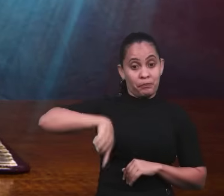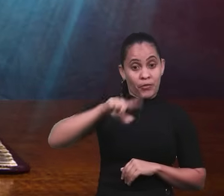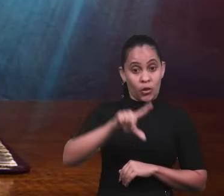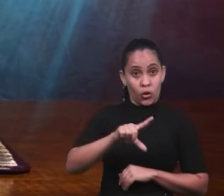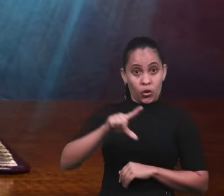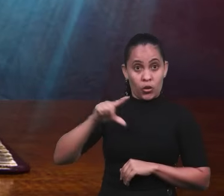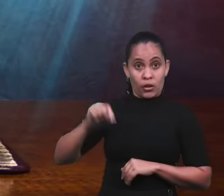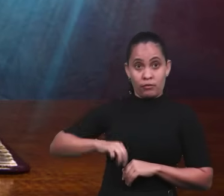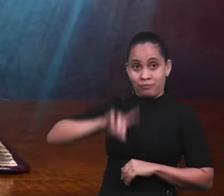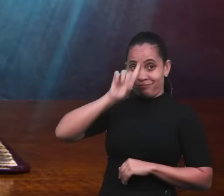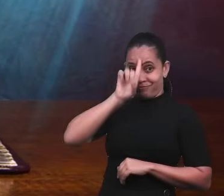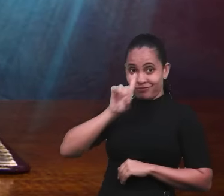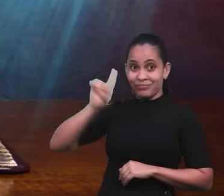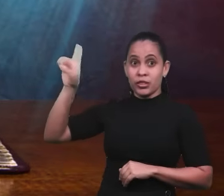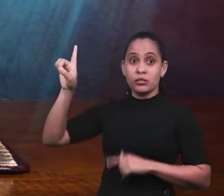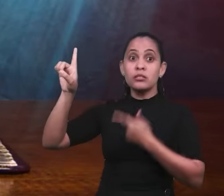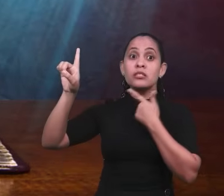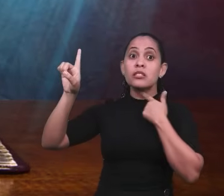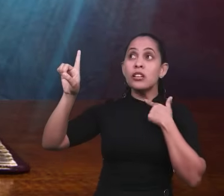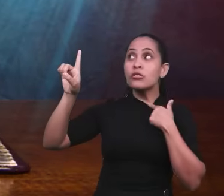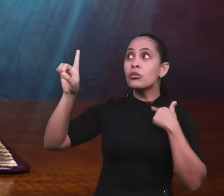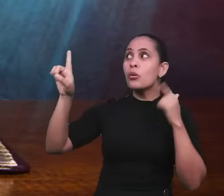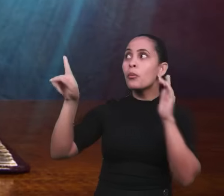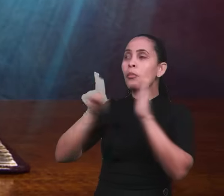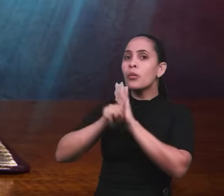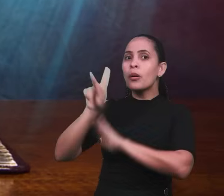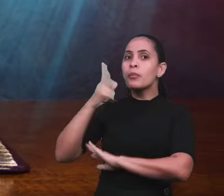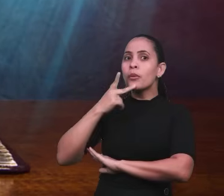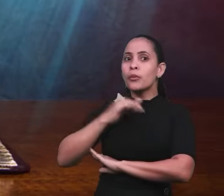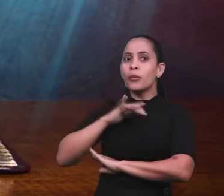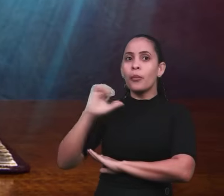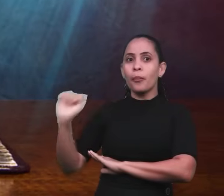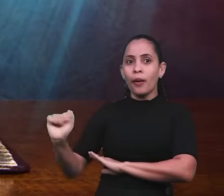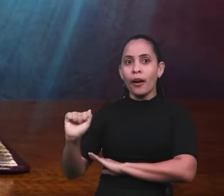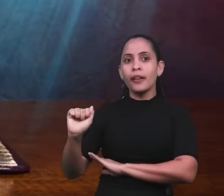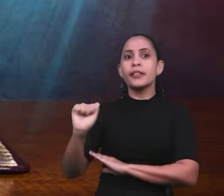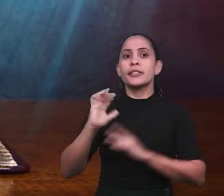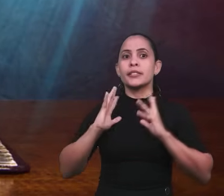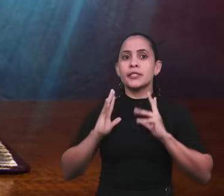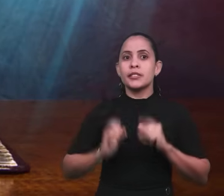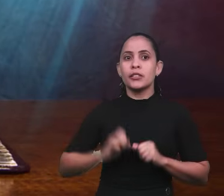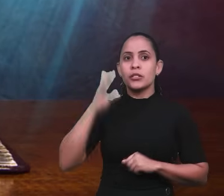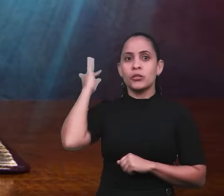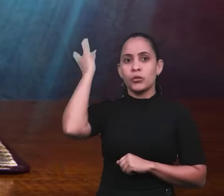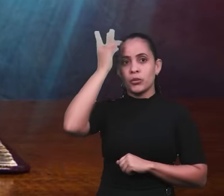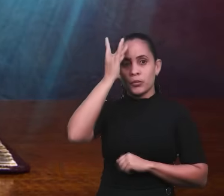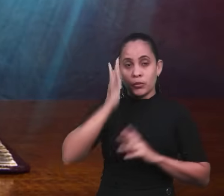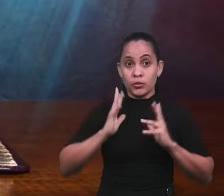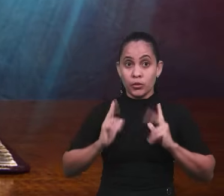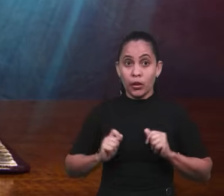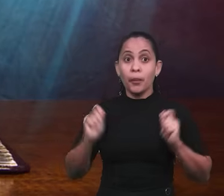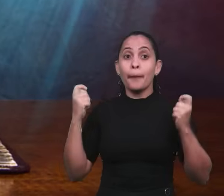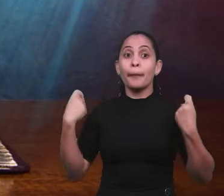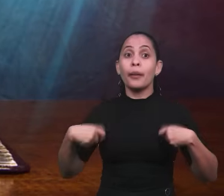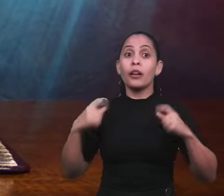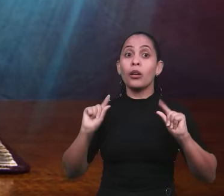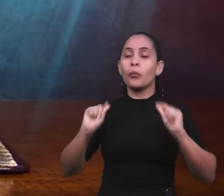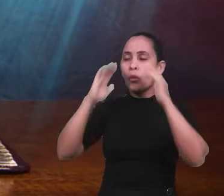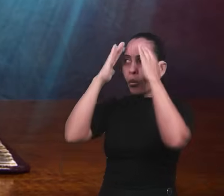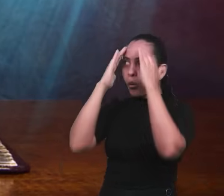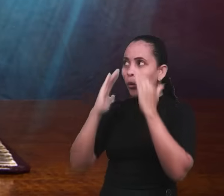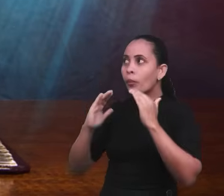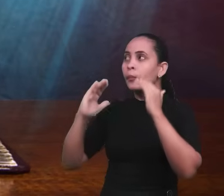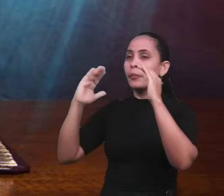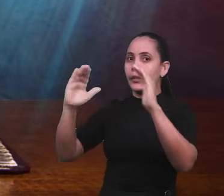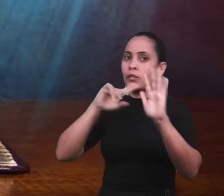segundo a presciência de Deus Pai, em santificação do Espírito para a obediência e